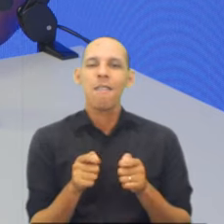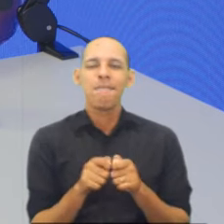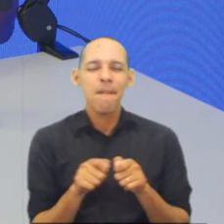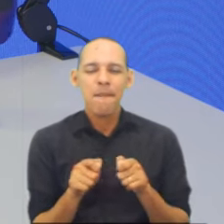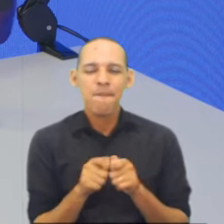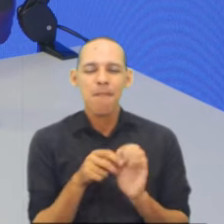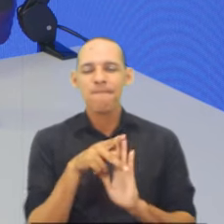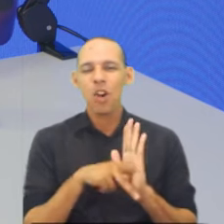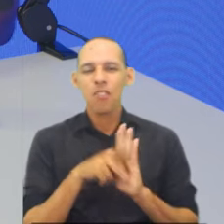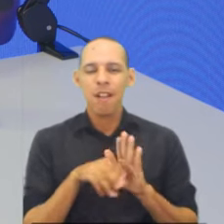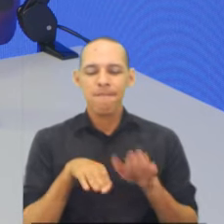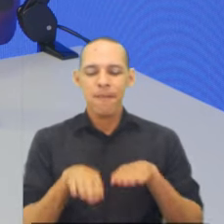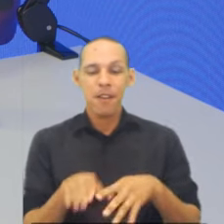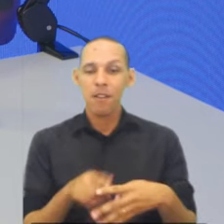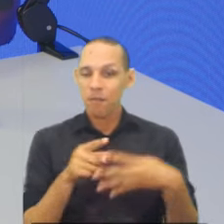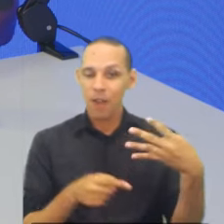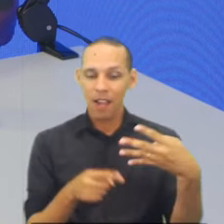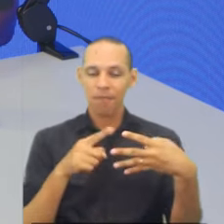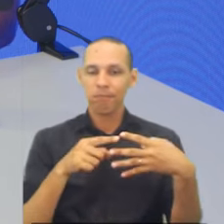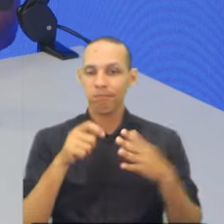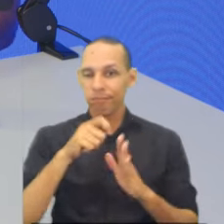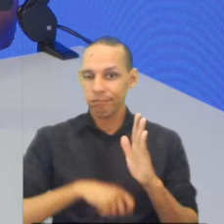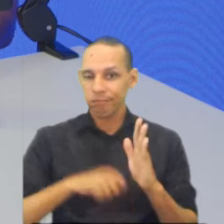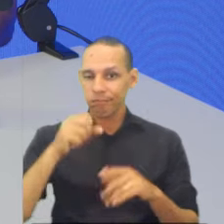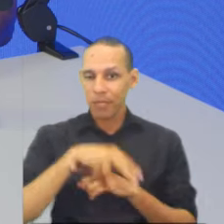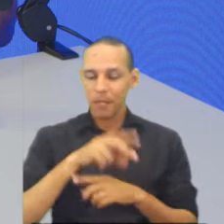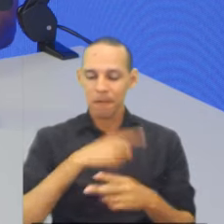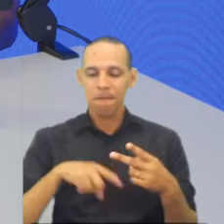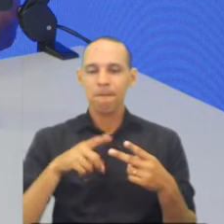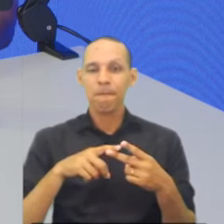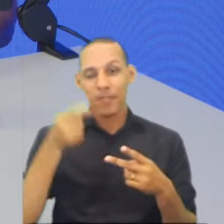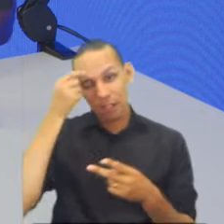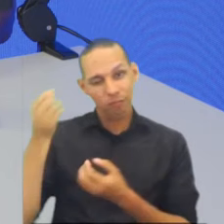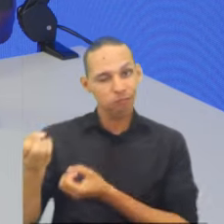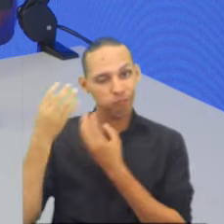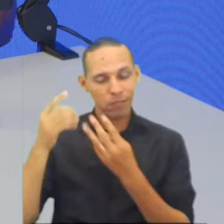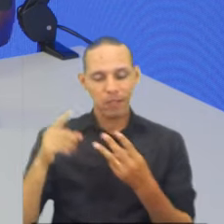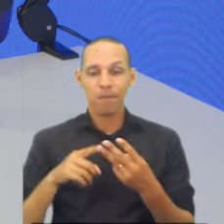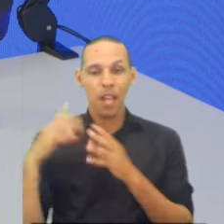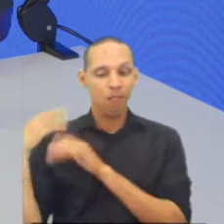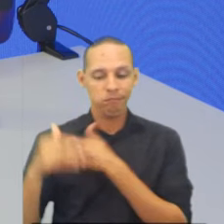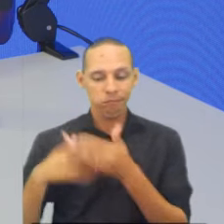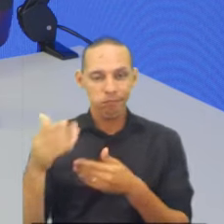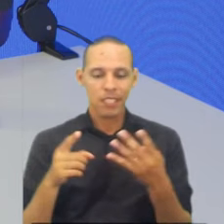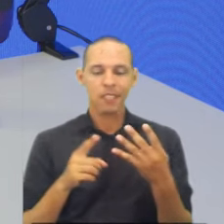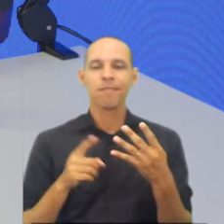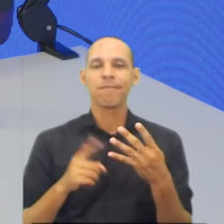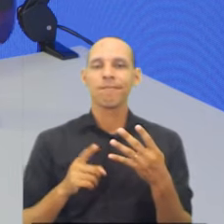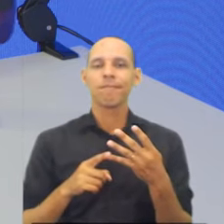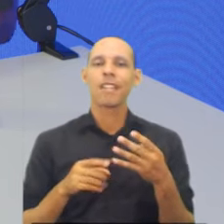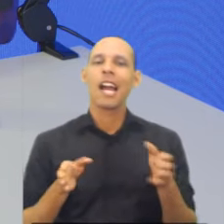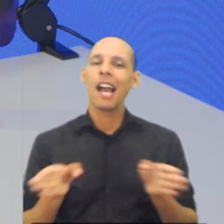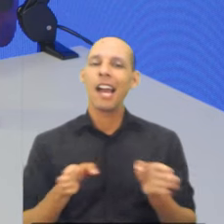projeto em Quatro Passos um deles é contratar um deles é conscientizar a empresa um deles é carreira o outro acessibilidade